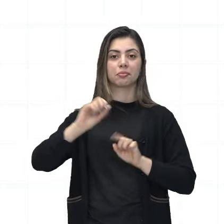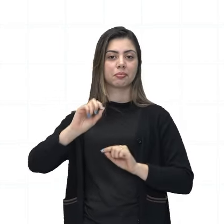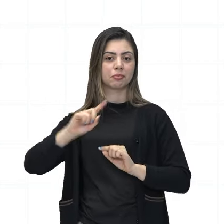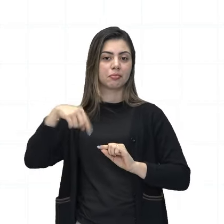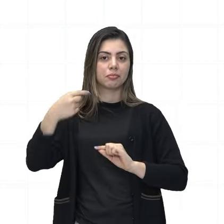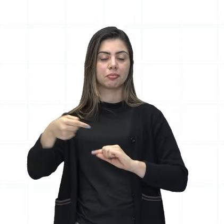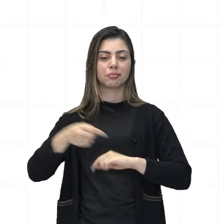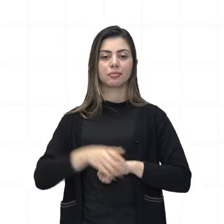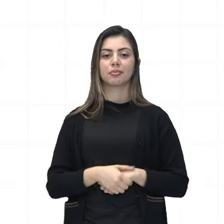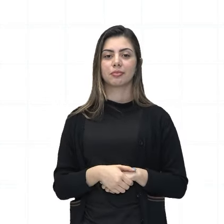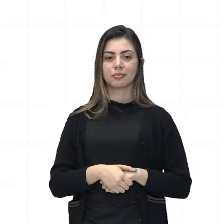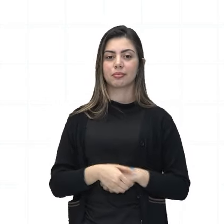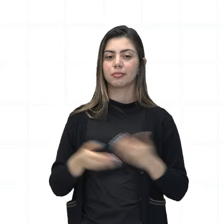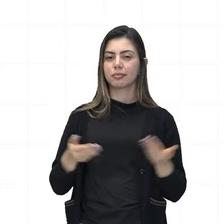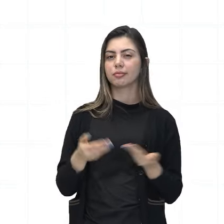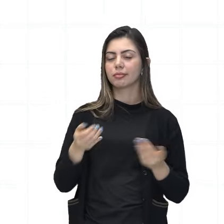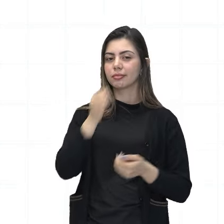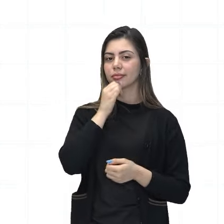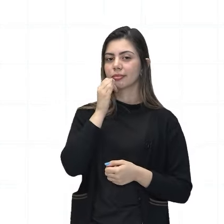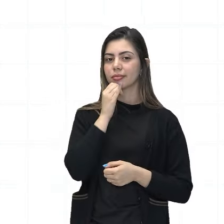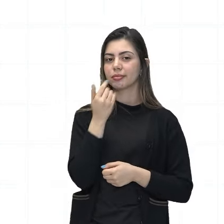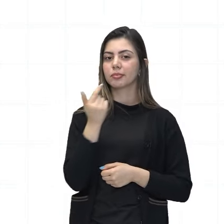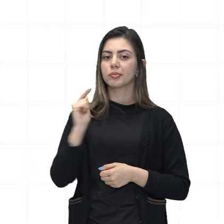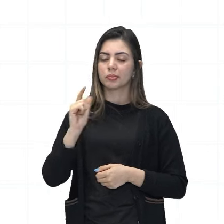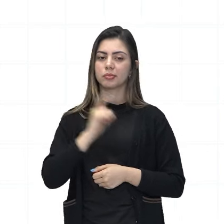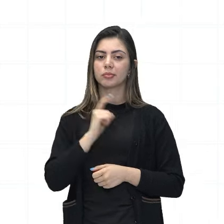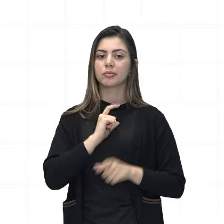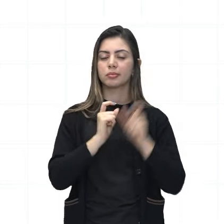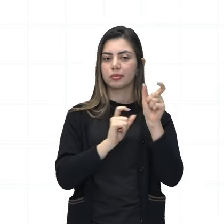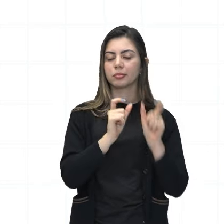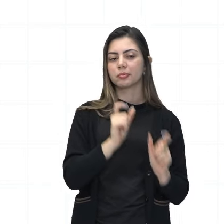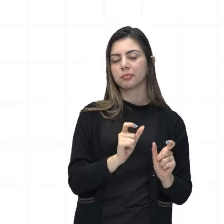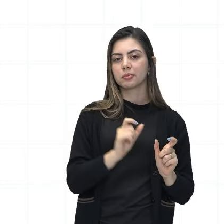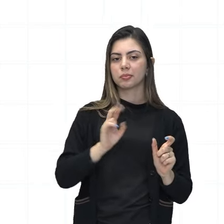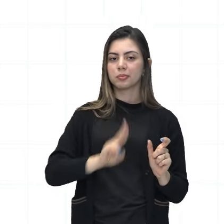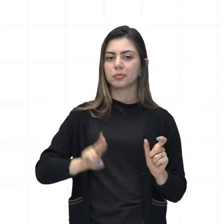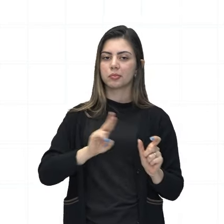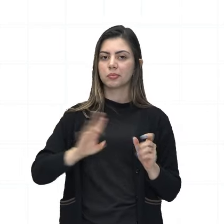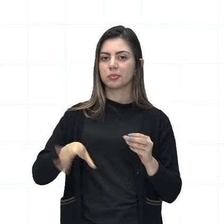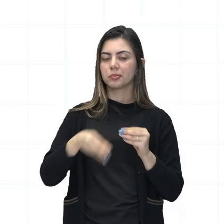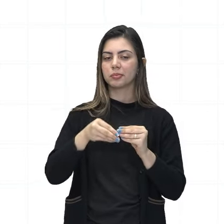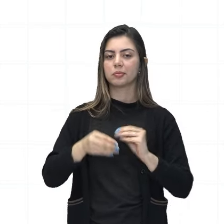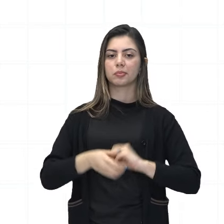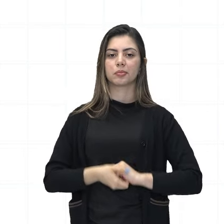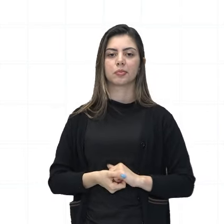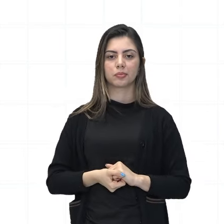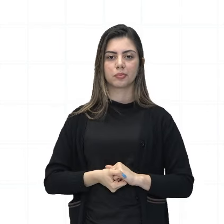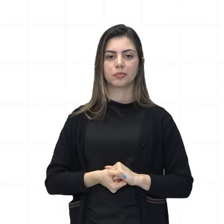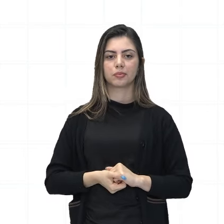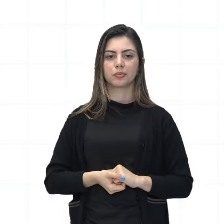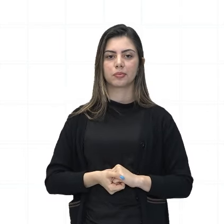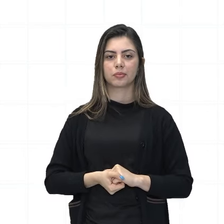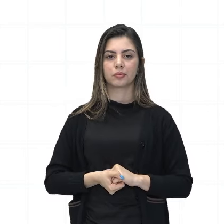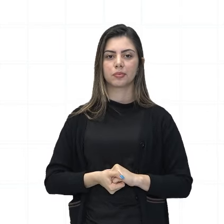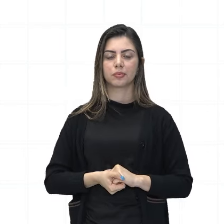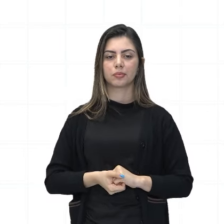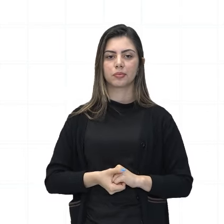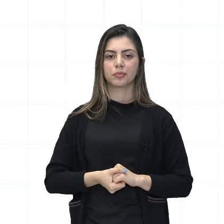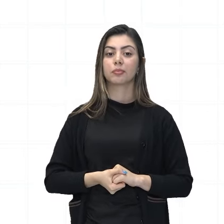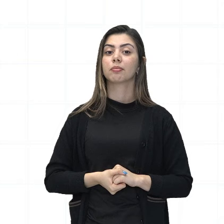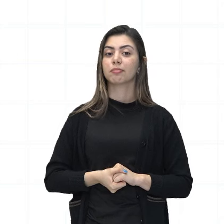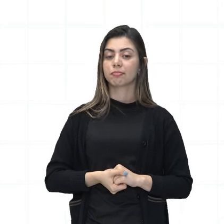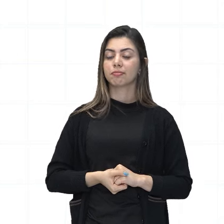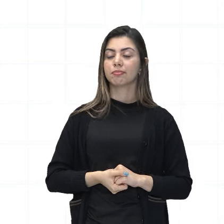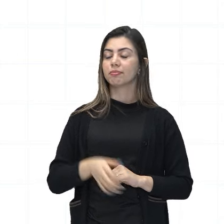observar aqui comigo um exemplo também, utilizando essa expressão de futuro? Acompanha aqui comigo. Então, nesta